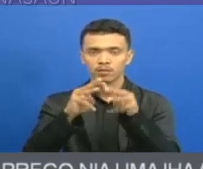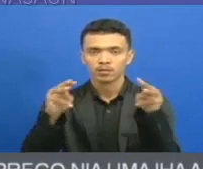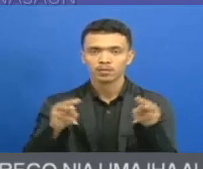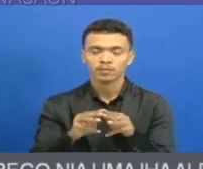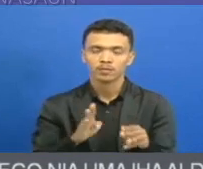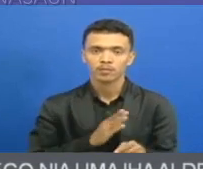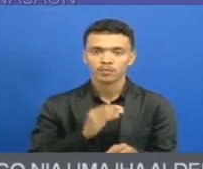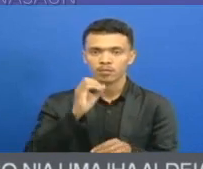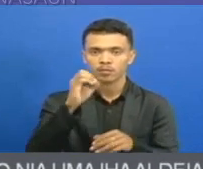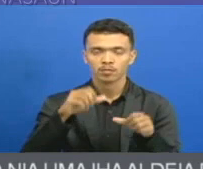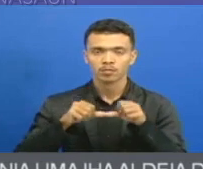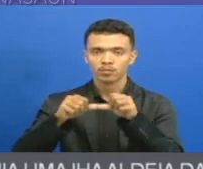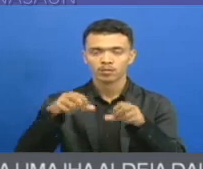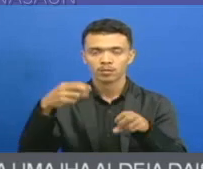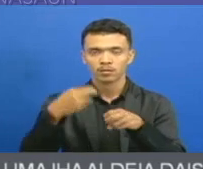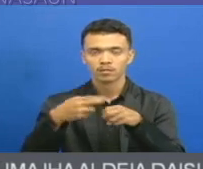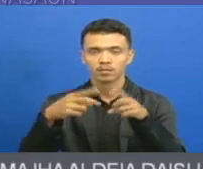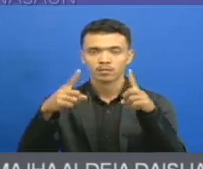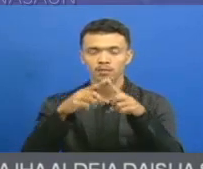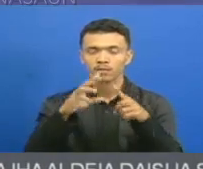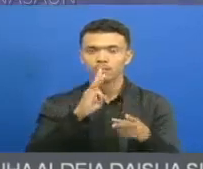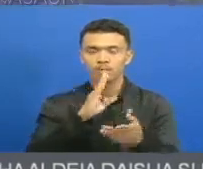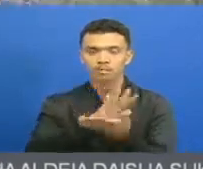Bobonaru, continua a ler Babemos.